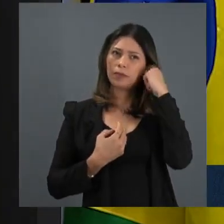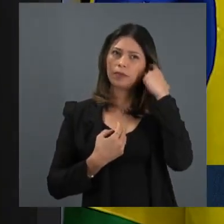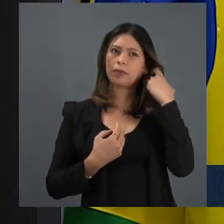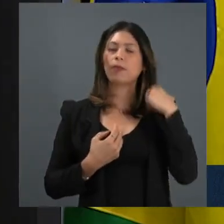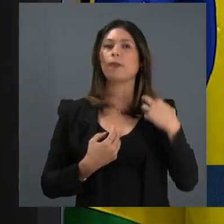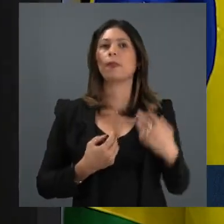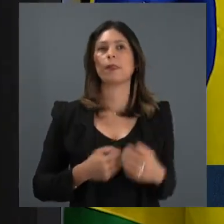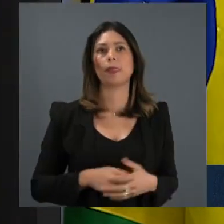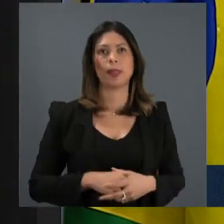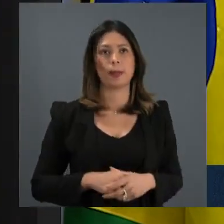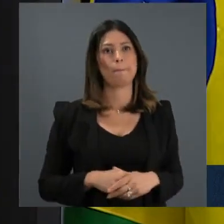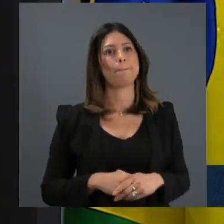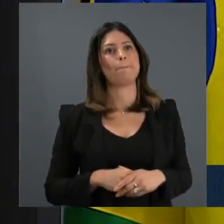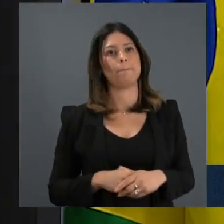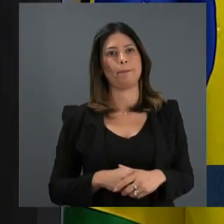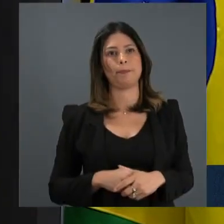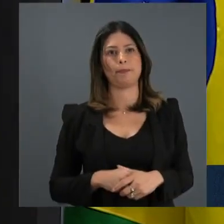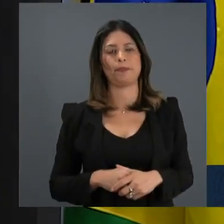Pacificação passa,